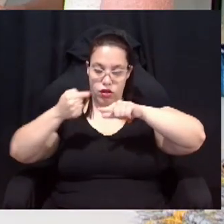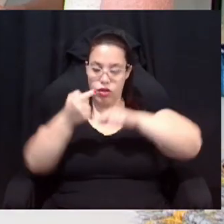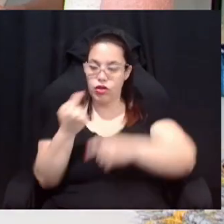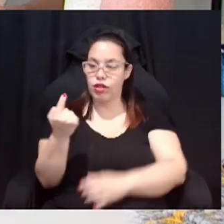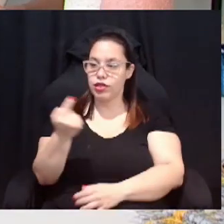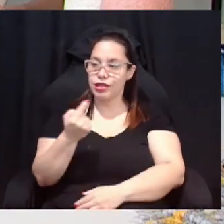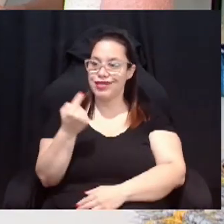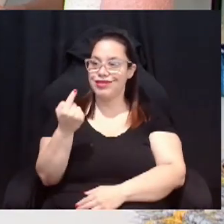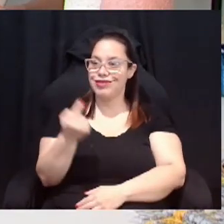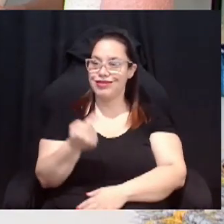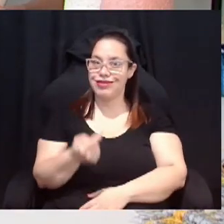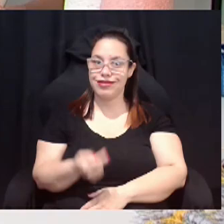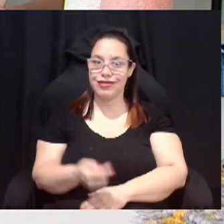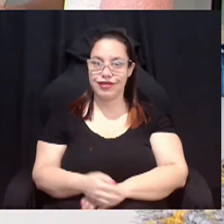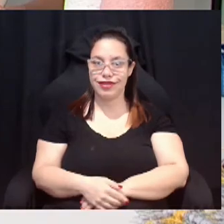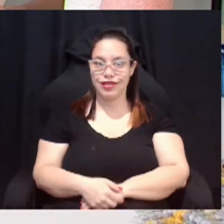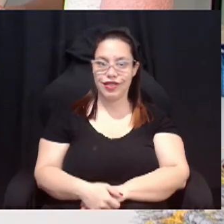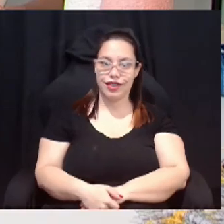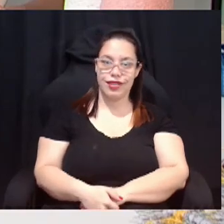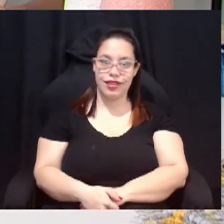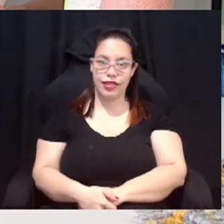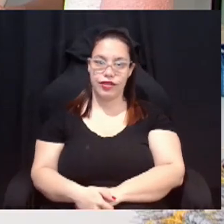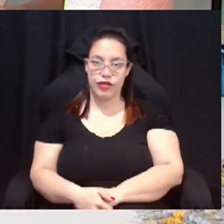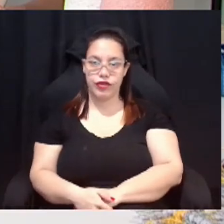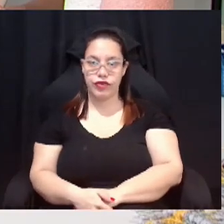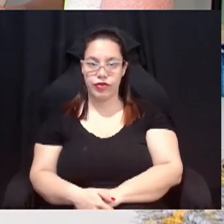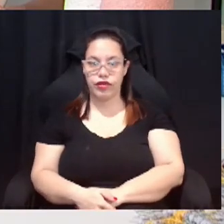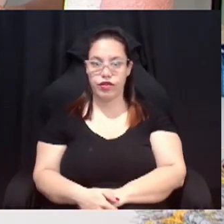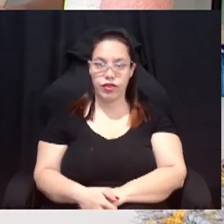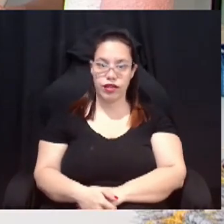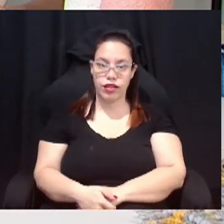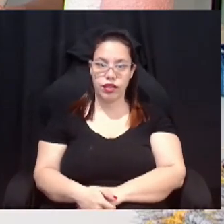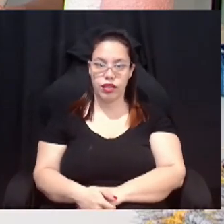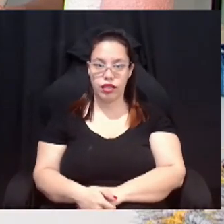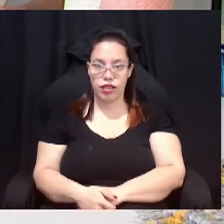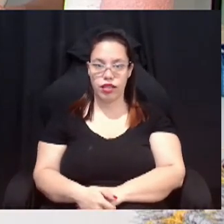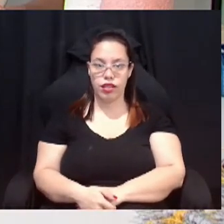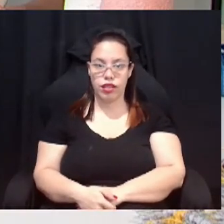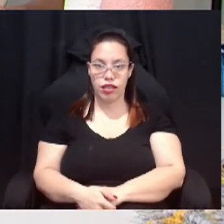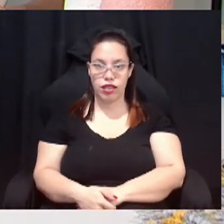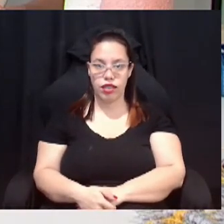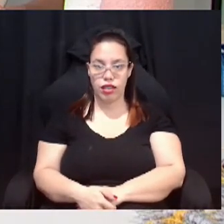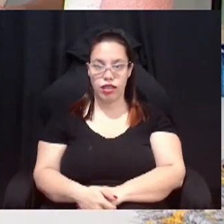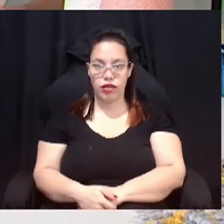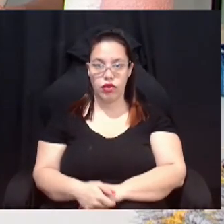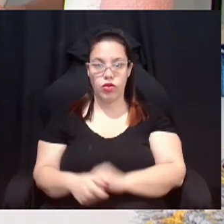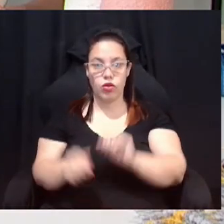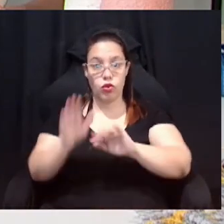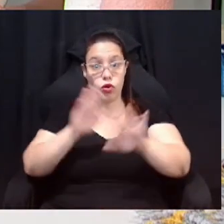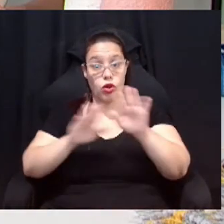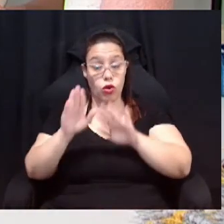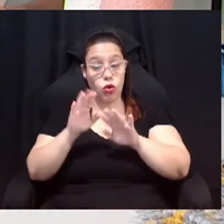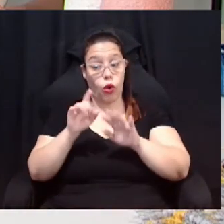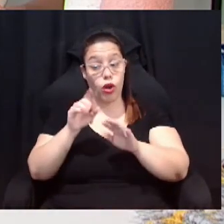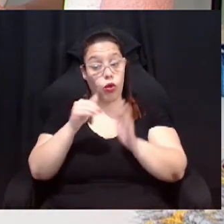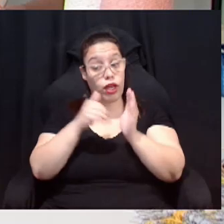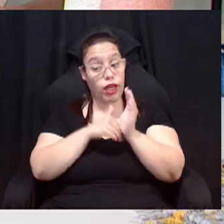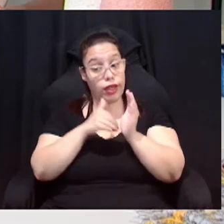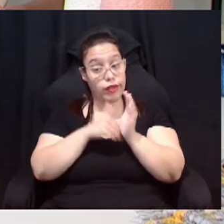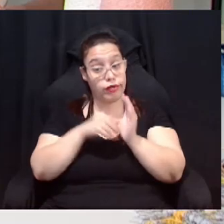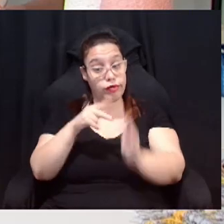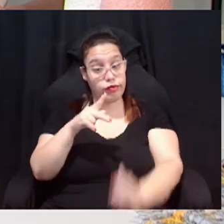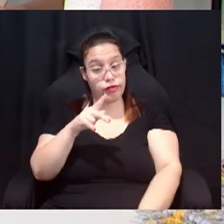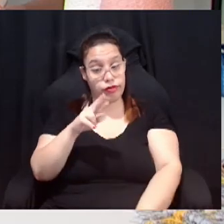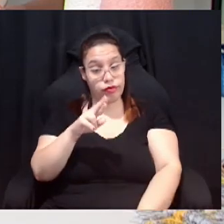sozinha. É quase mágico, tá? Só que dá uma complicadinha ali que eu vou falar qual que é o truque da prancheta, da